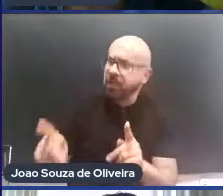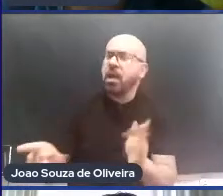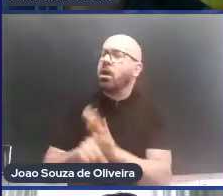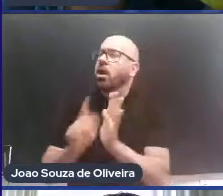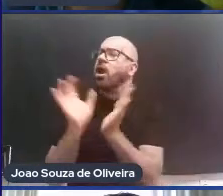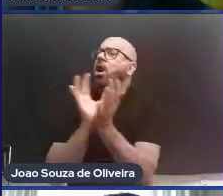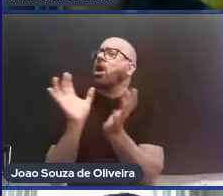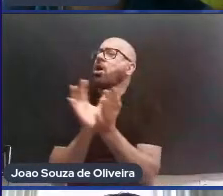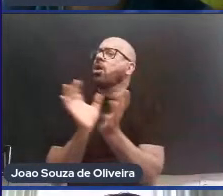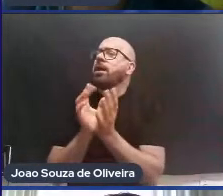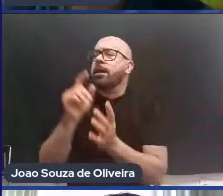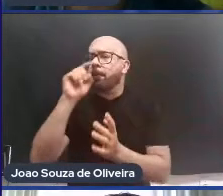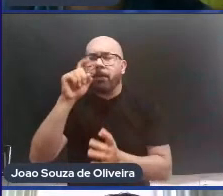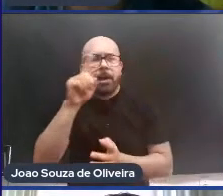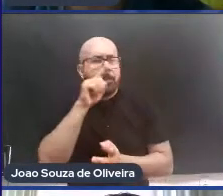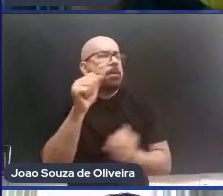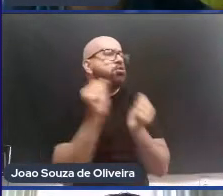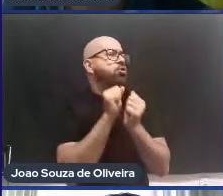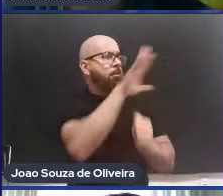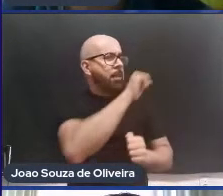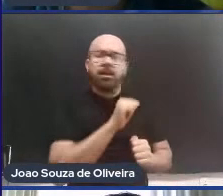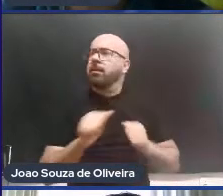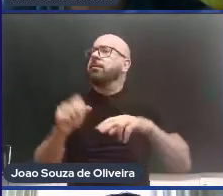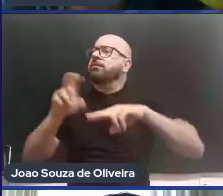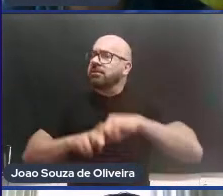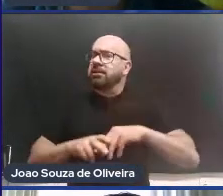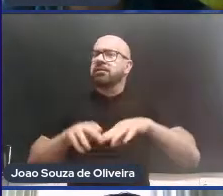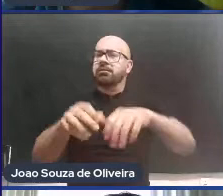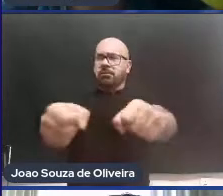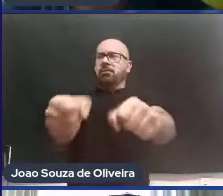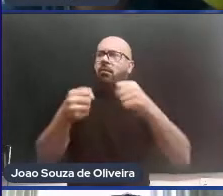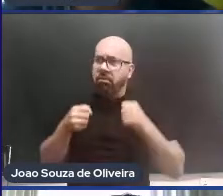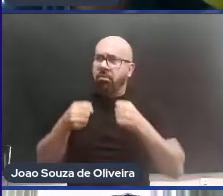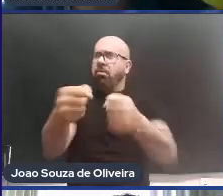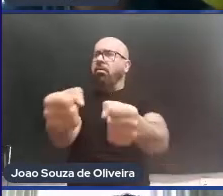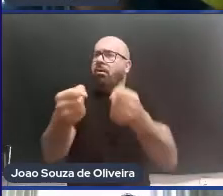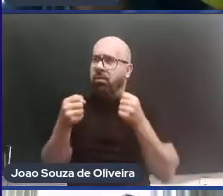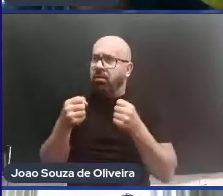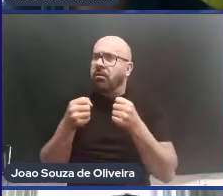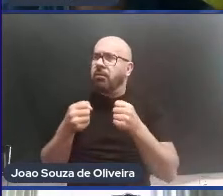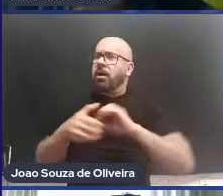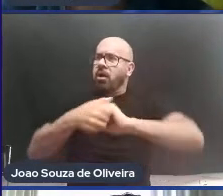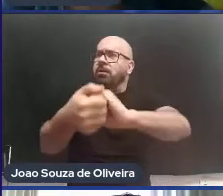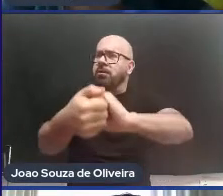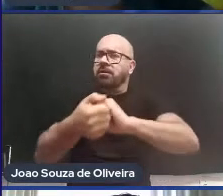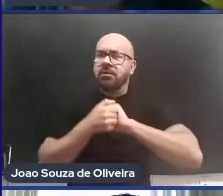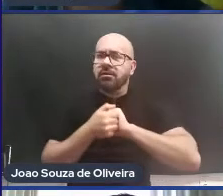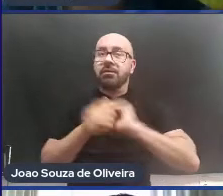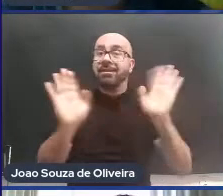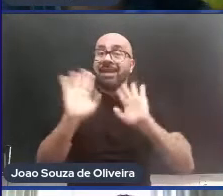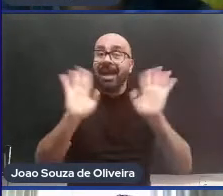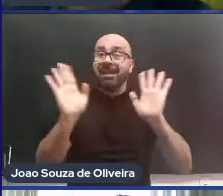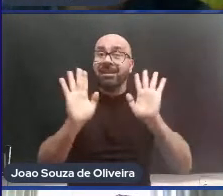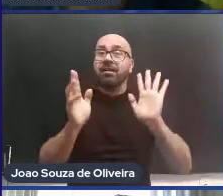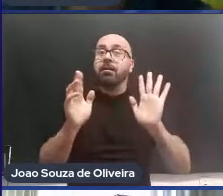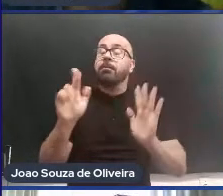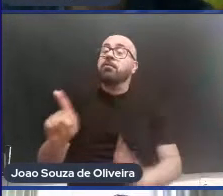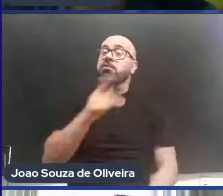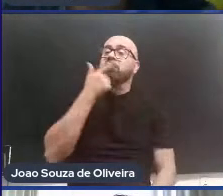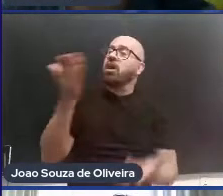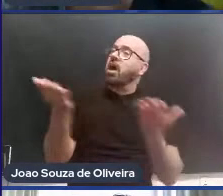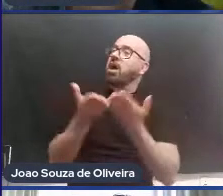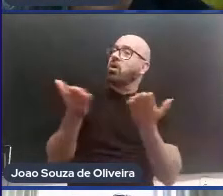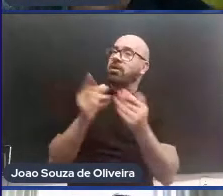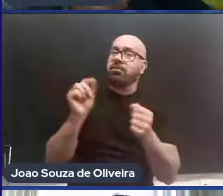pega o colega o pai ou a mãe tá contigo senta puxa o braço dele puxa o braço Ele não disse ele disse